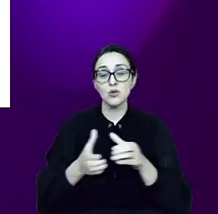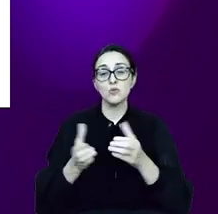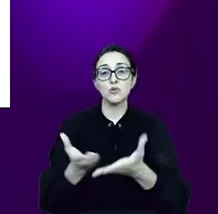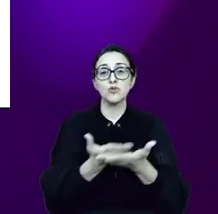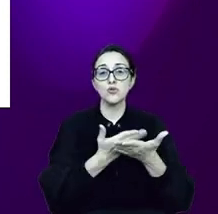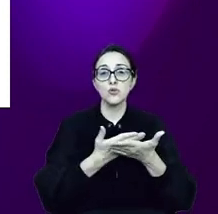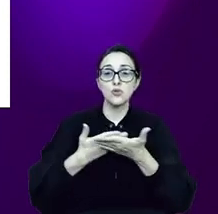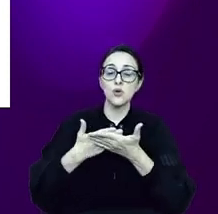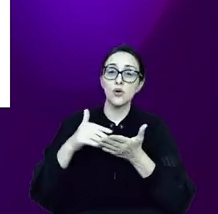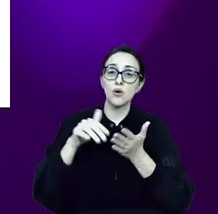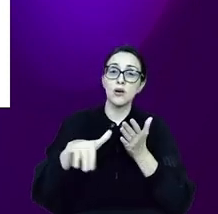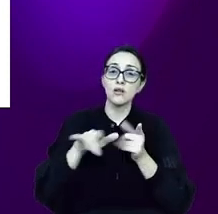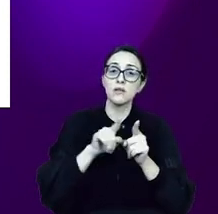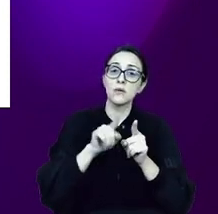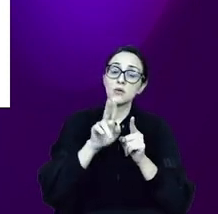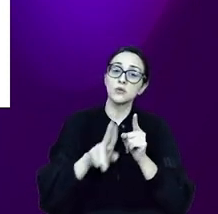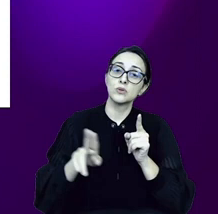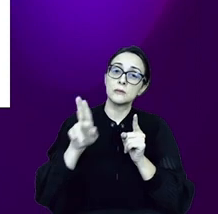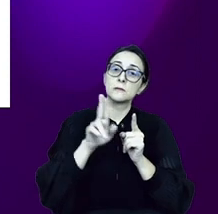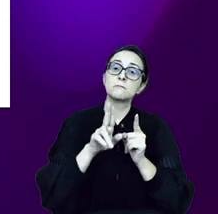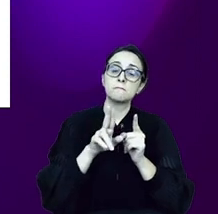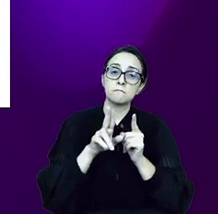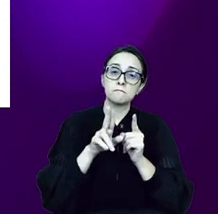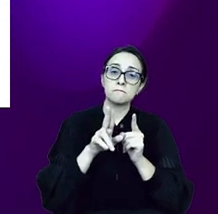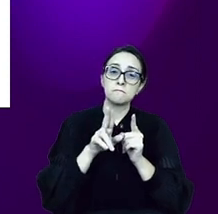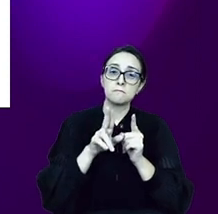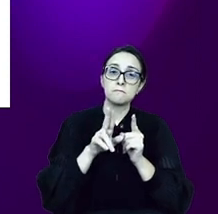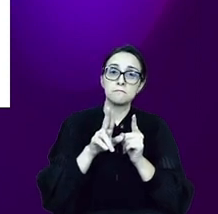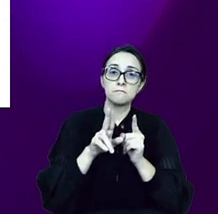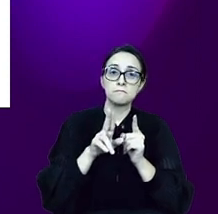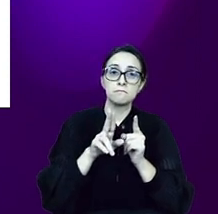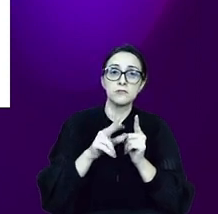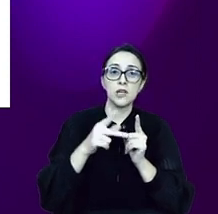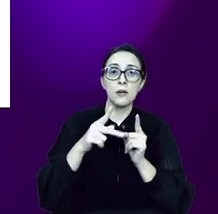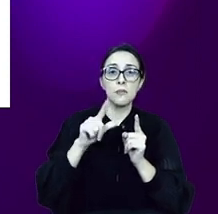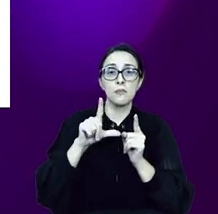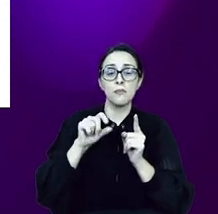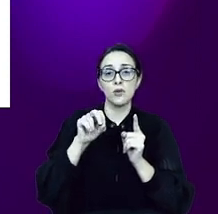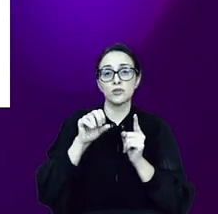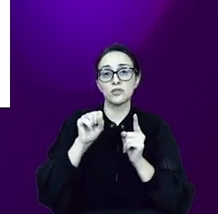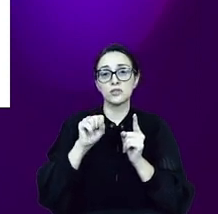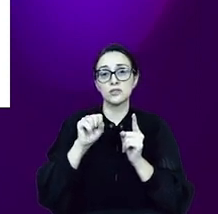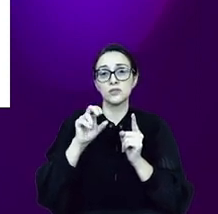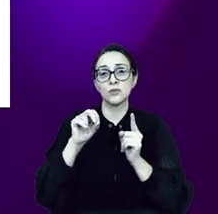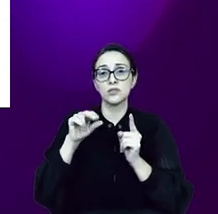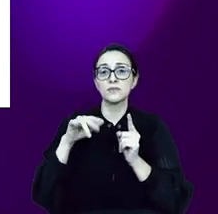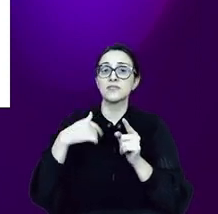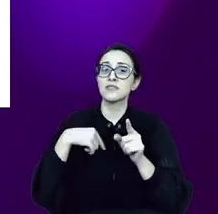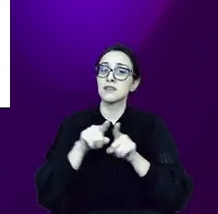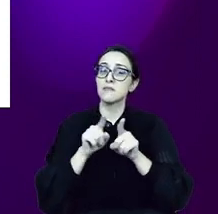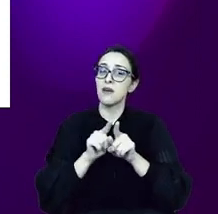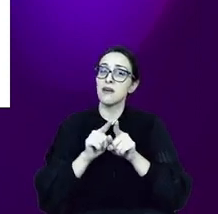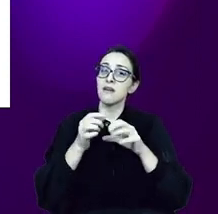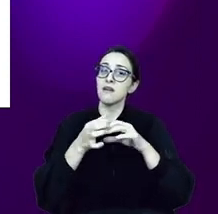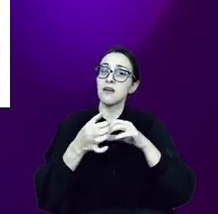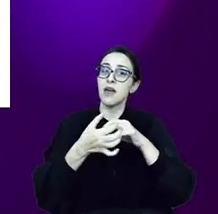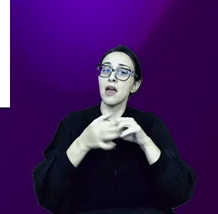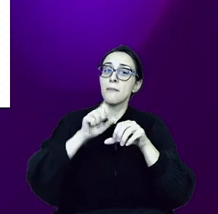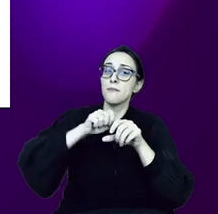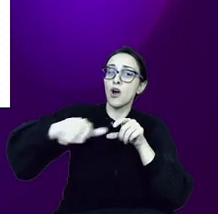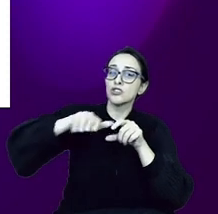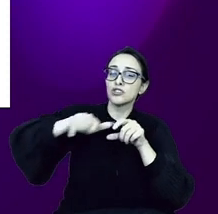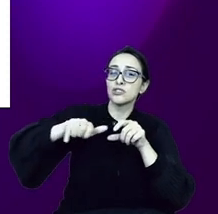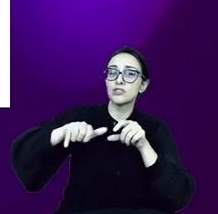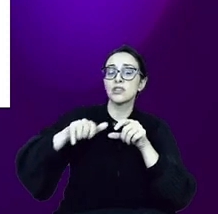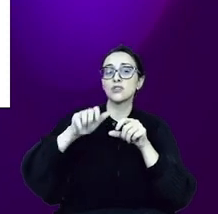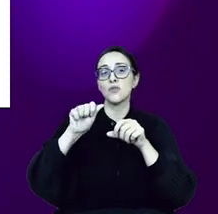esse aspecto com a utilização do spot sign, que já é descrito nas hemorragias espontâneas nos AVCs, e